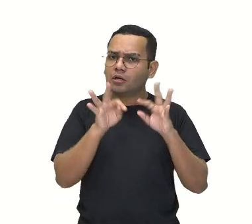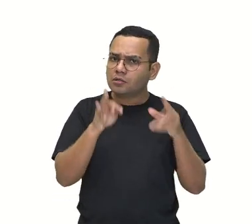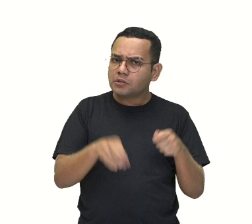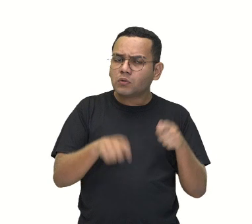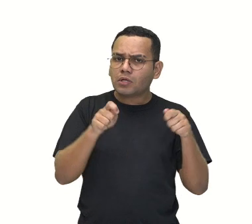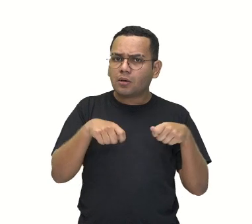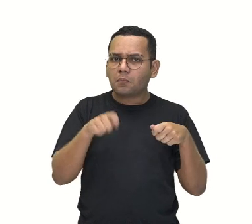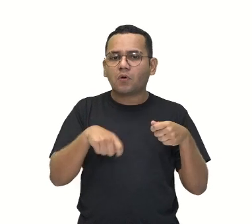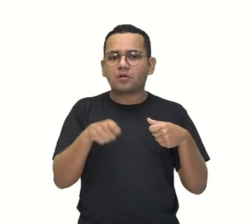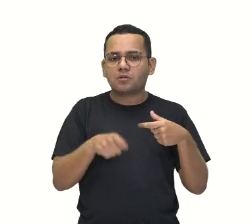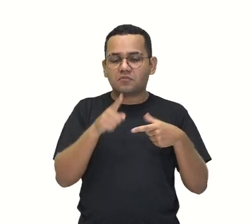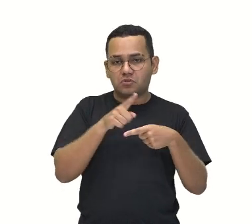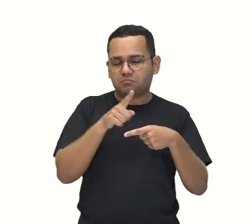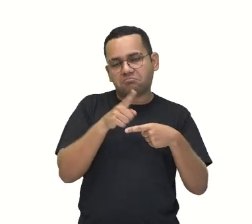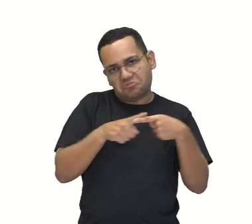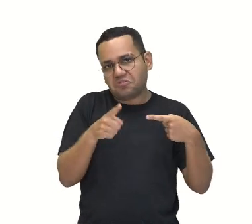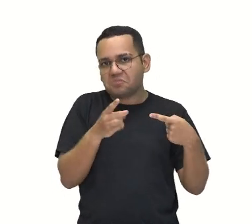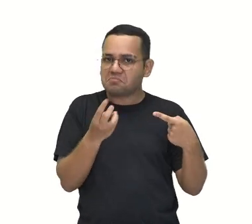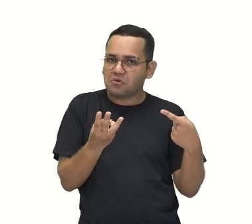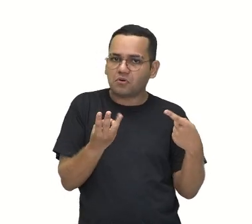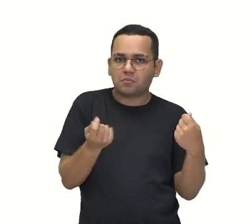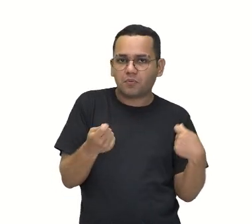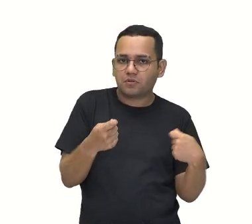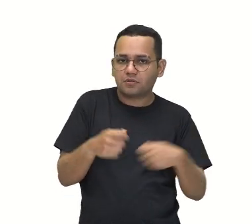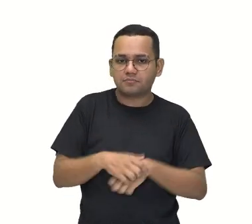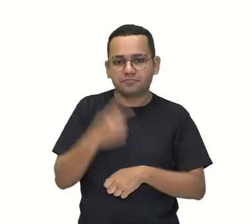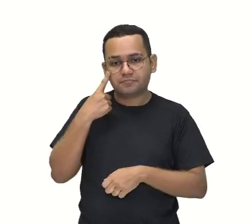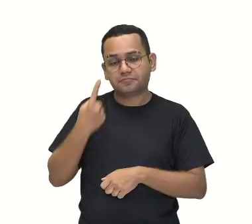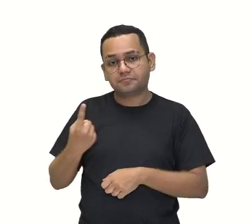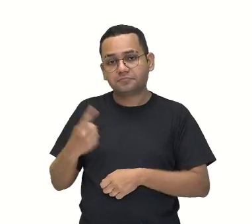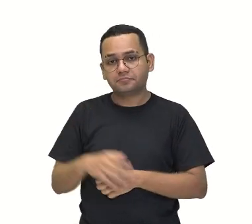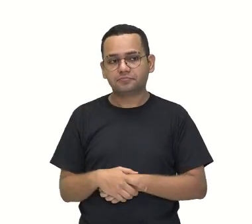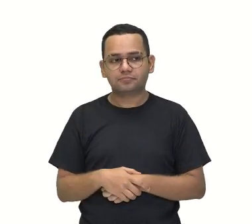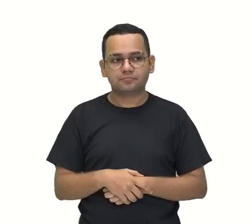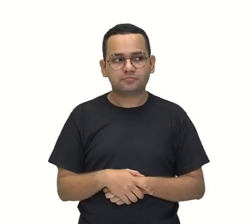uma redução aqui, né? Vamos dividir tudo isso por 3.